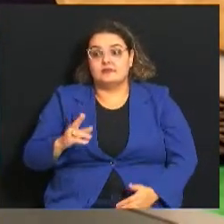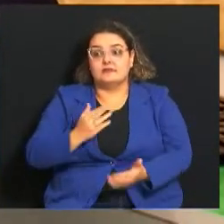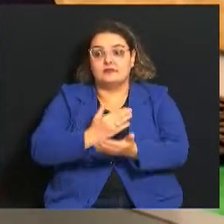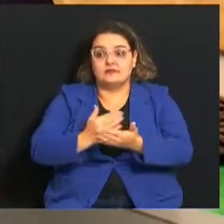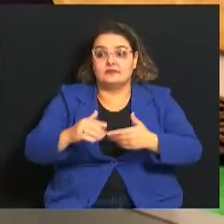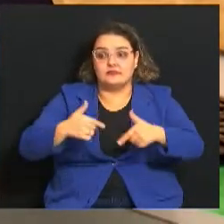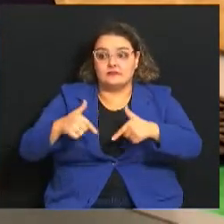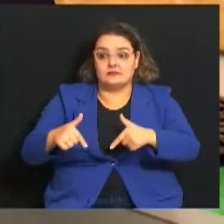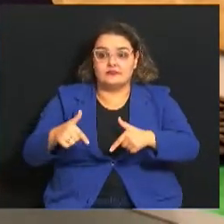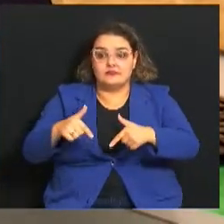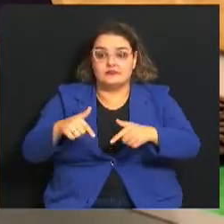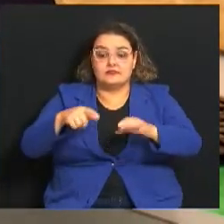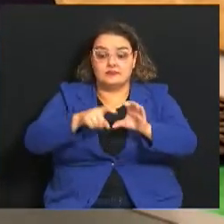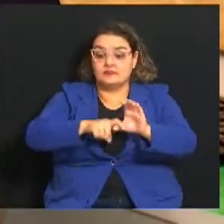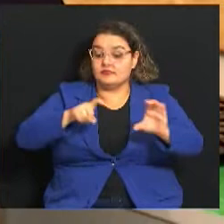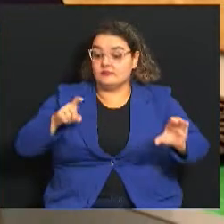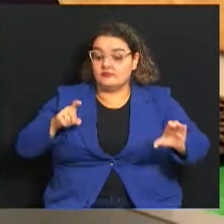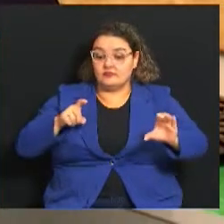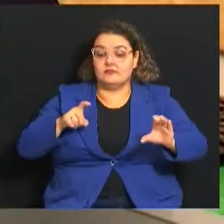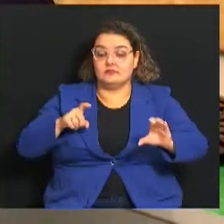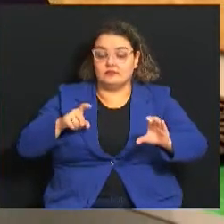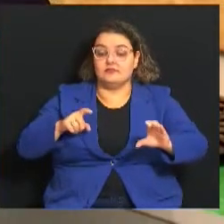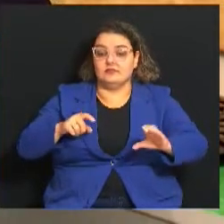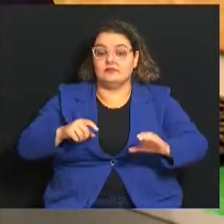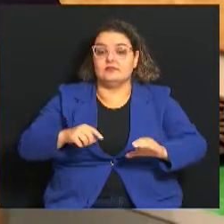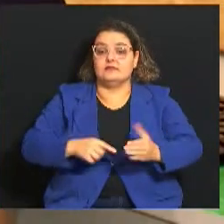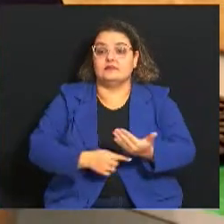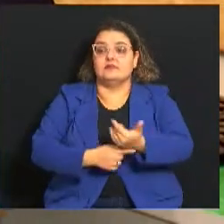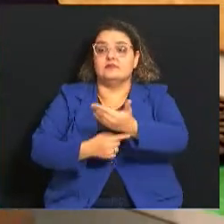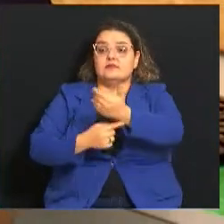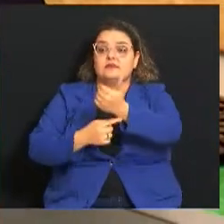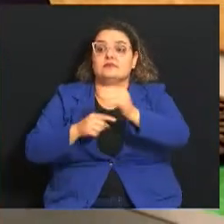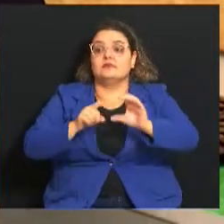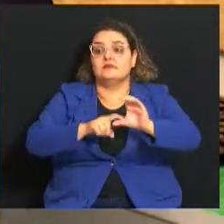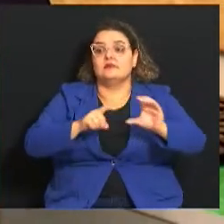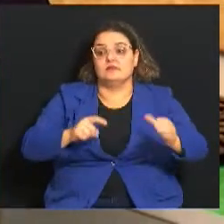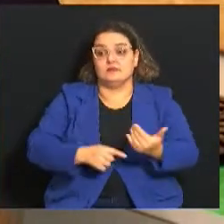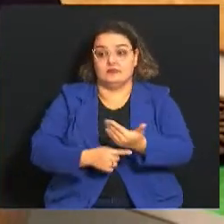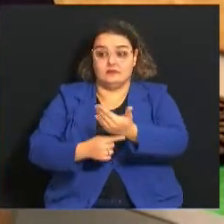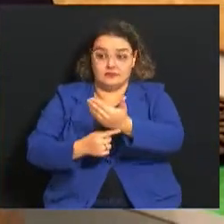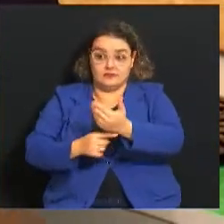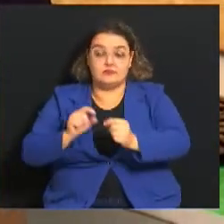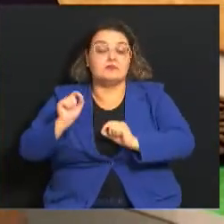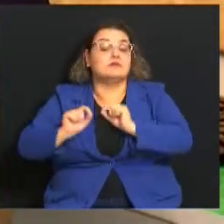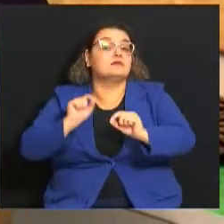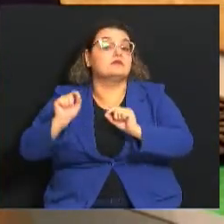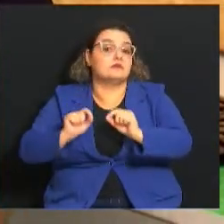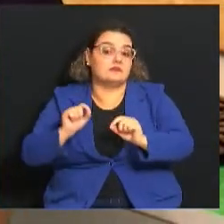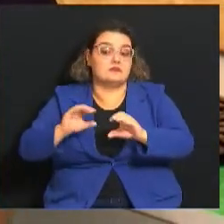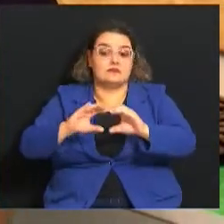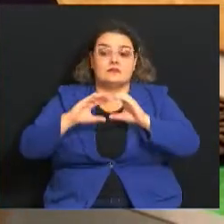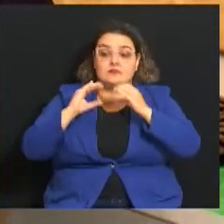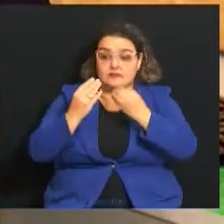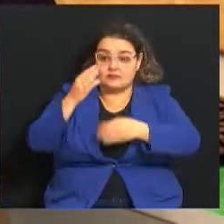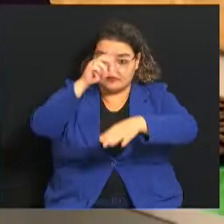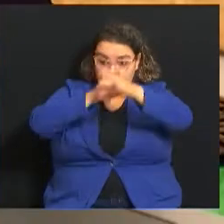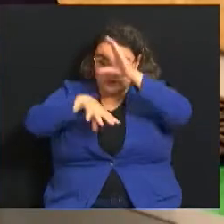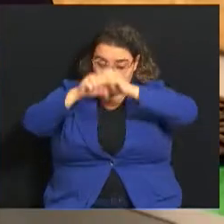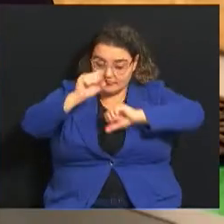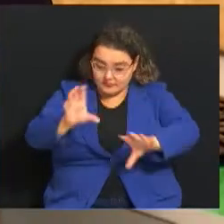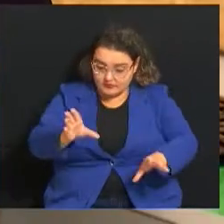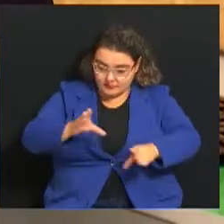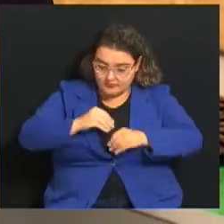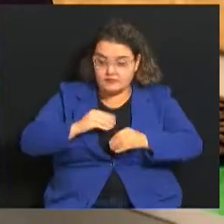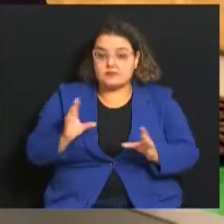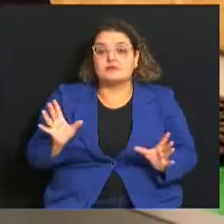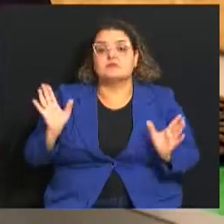emancipação tecnológica da comunidade. Essa emancipação tecnológica nada mais nada menos que a comunidade aprender, se apropriar e ser capaz de